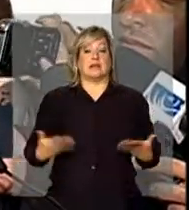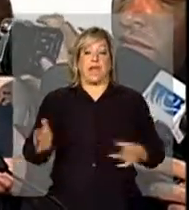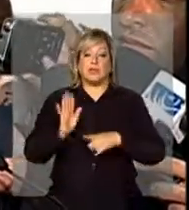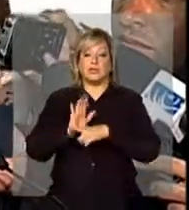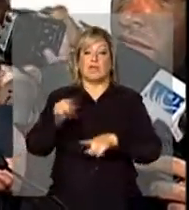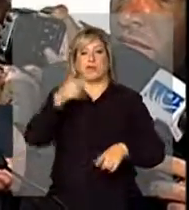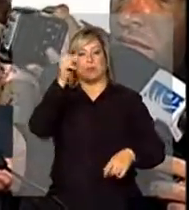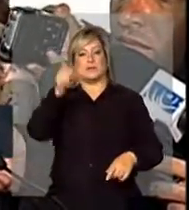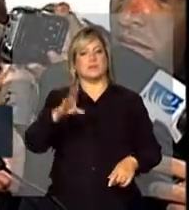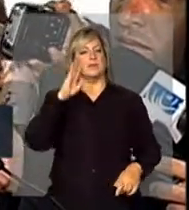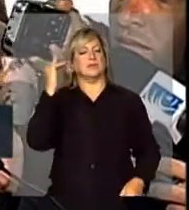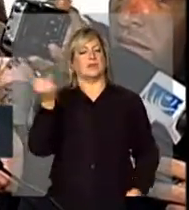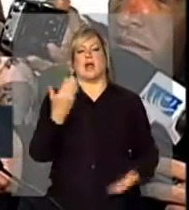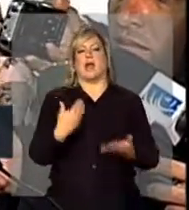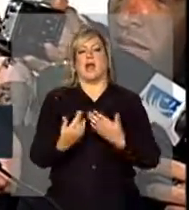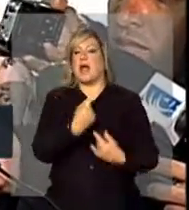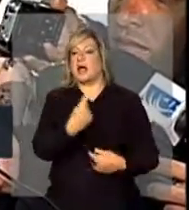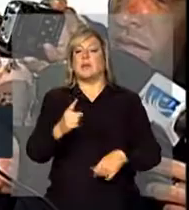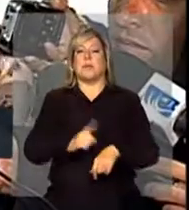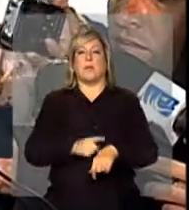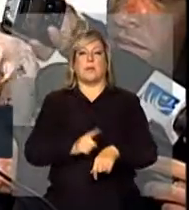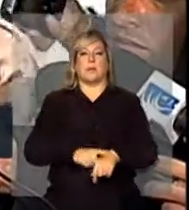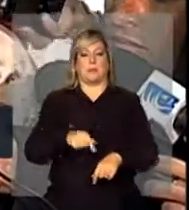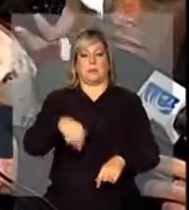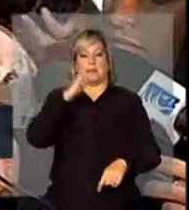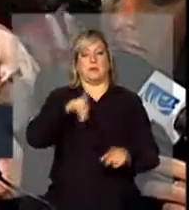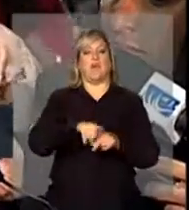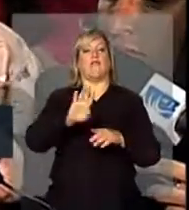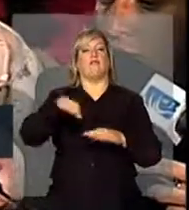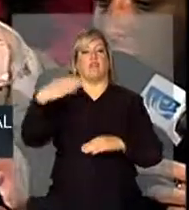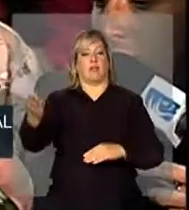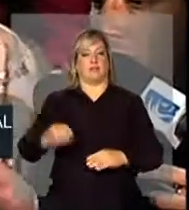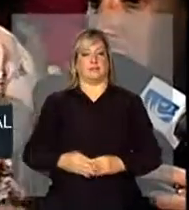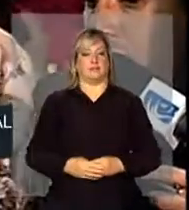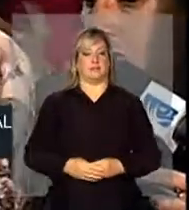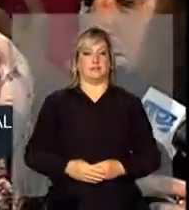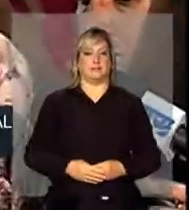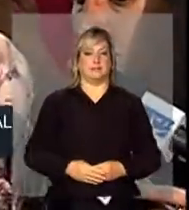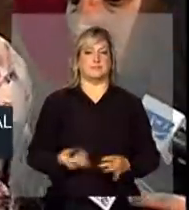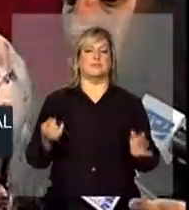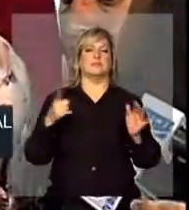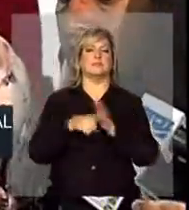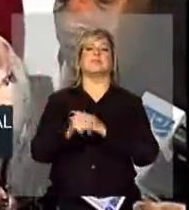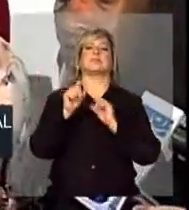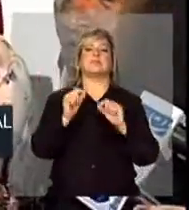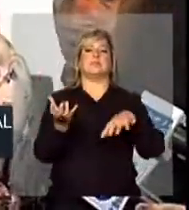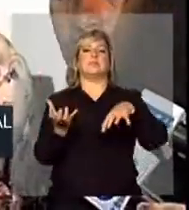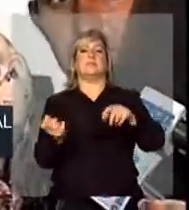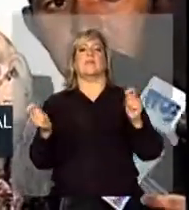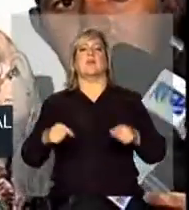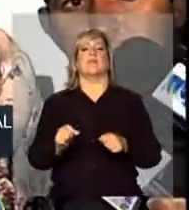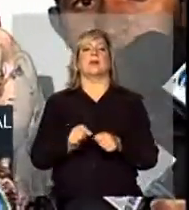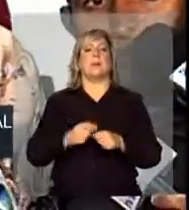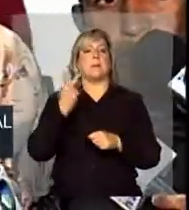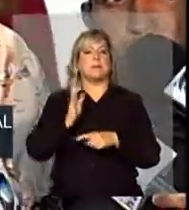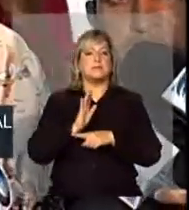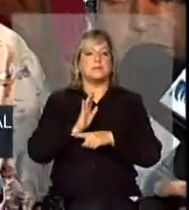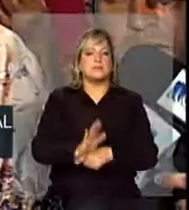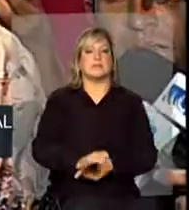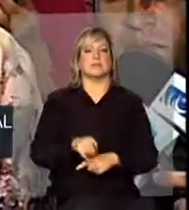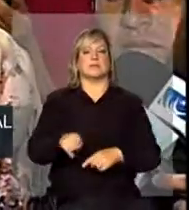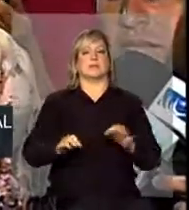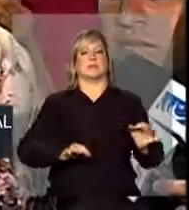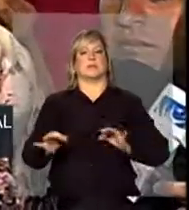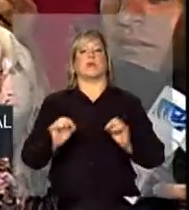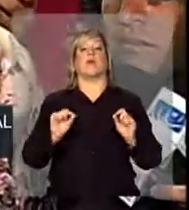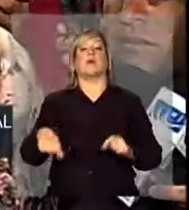é fundamental em cada momento, no Brasil e no exterior. Ministro, o que o Congresso pode fazer, né, para ajudar nesse plano de enfrentamento ao tráfico de pessoas? O que é